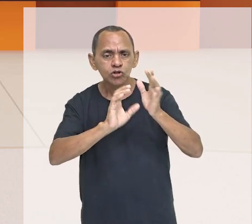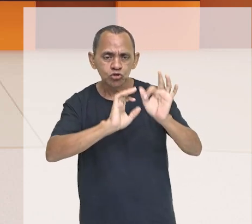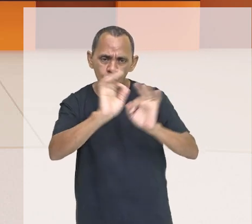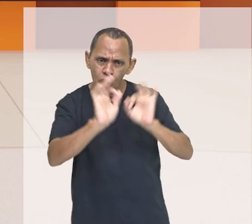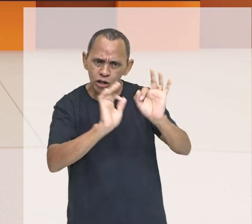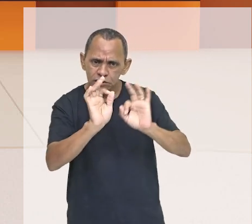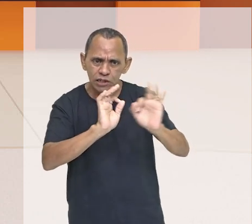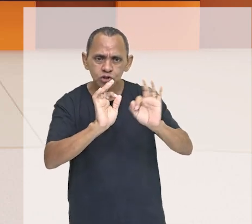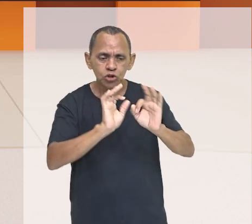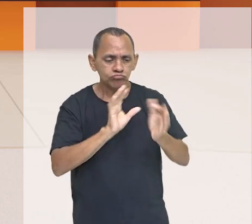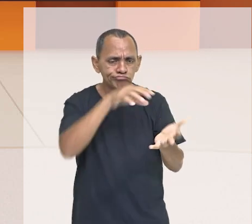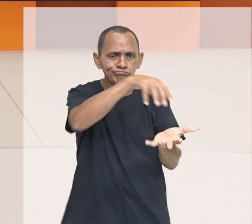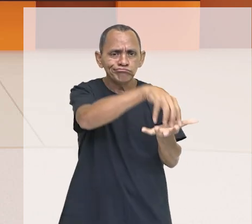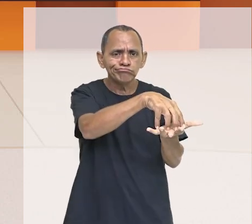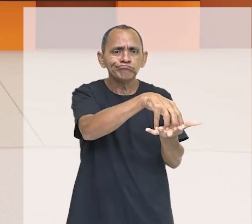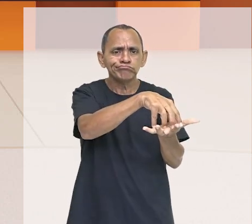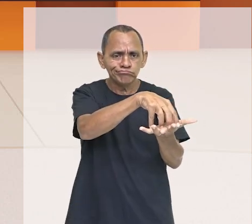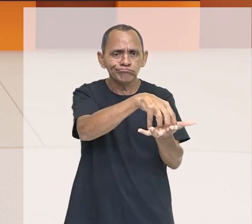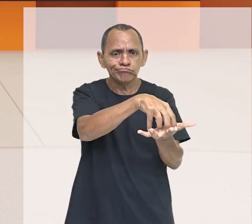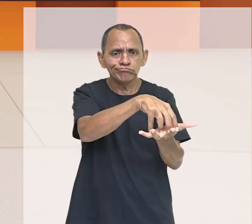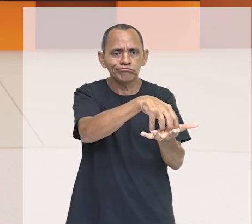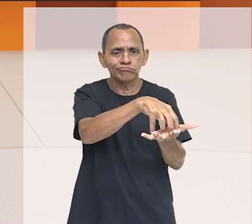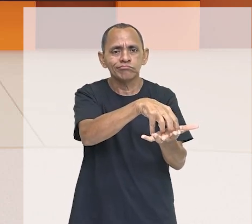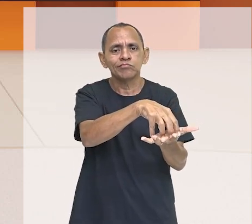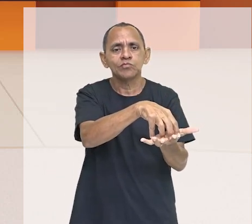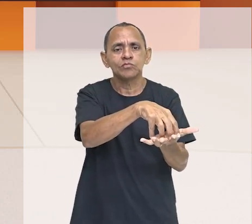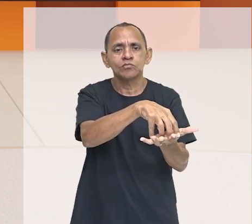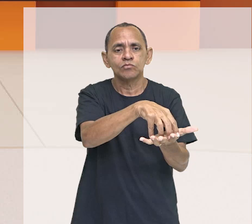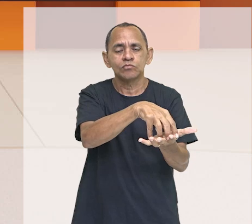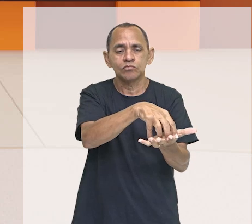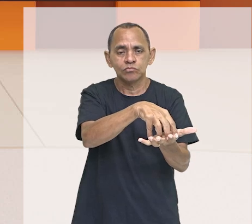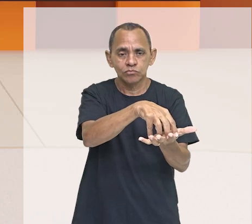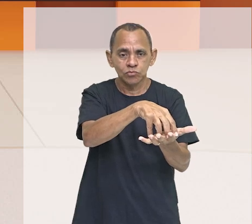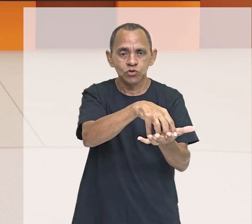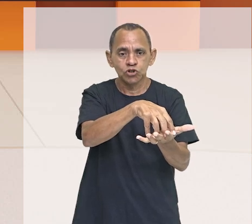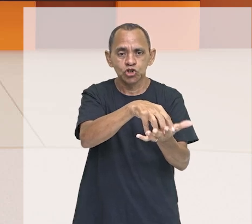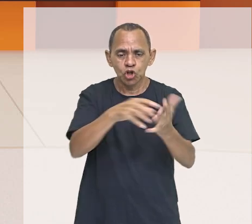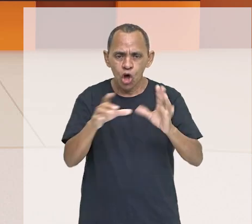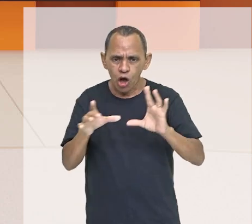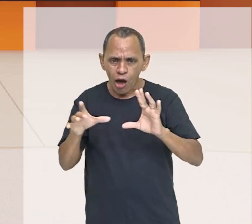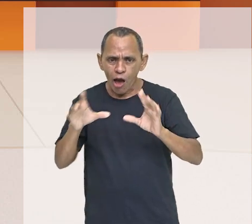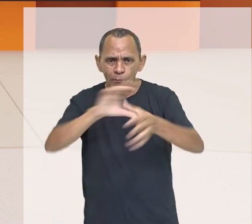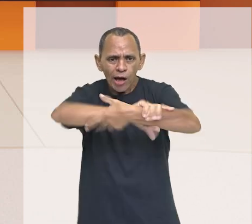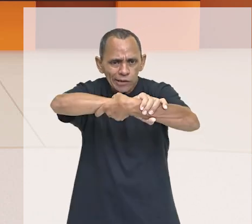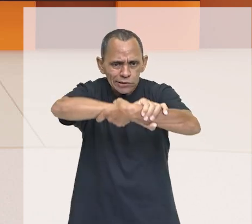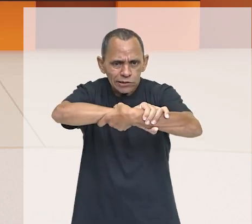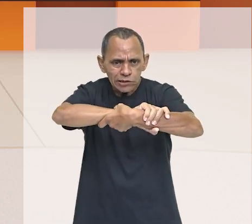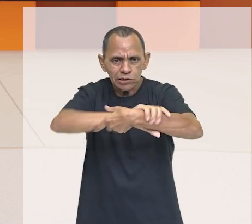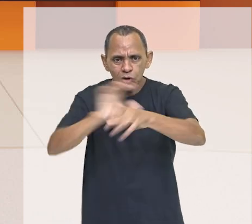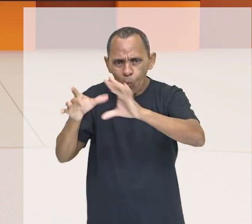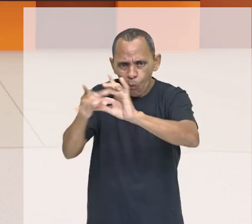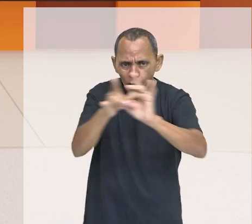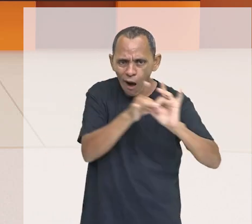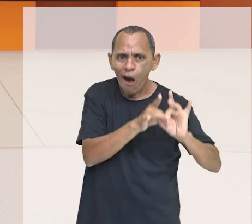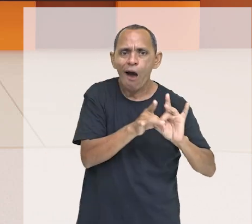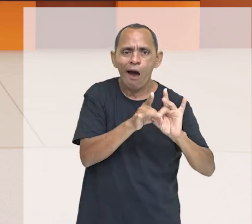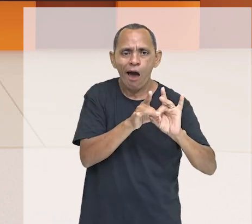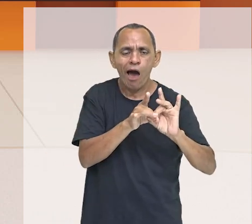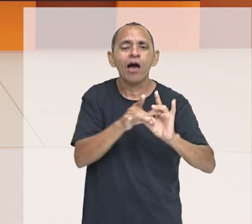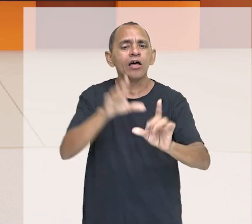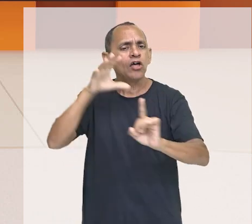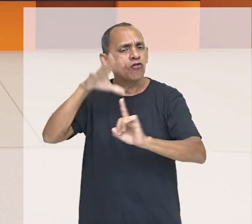são organizações alicerçadas em uniões voluntárias orientadas